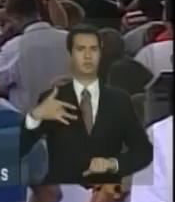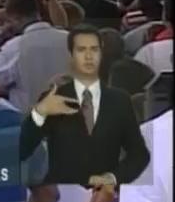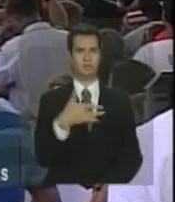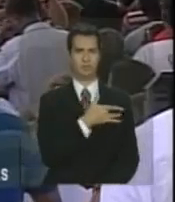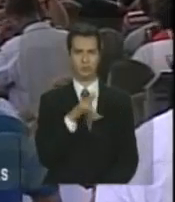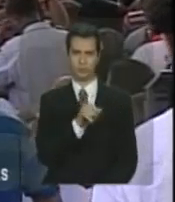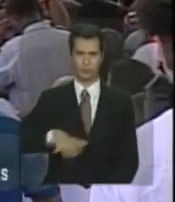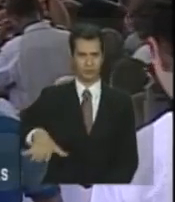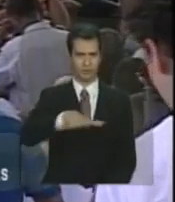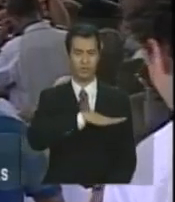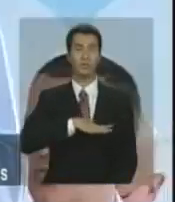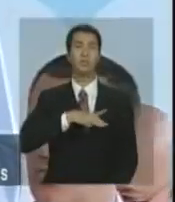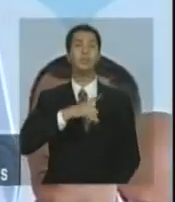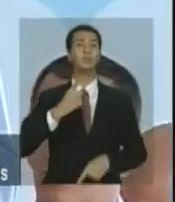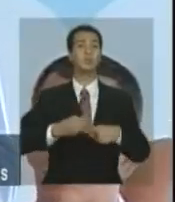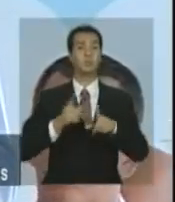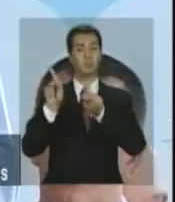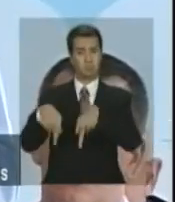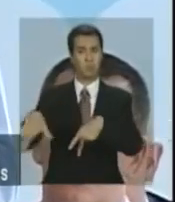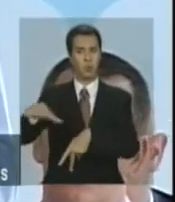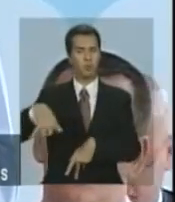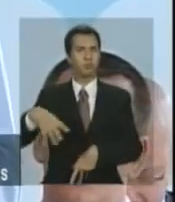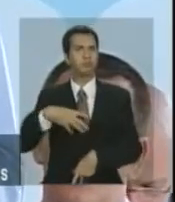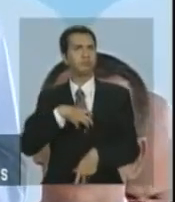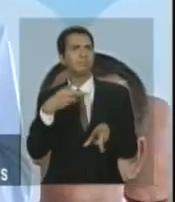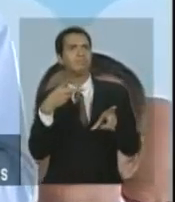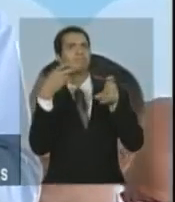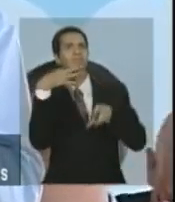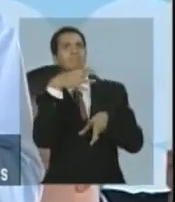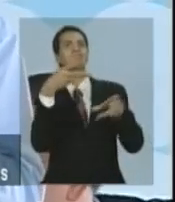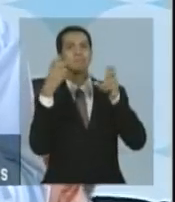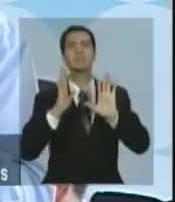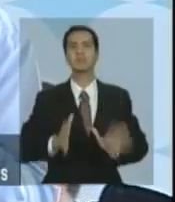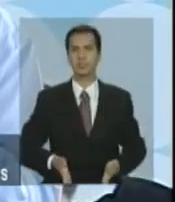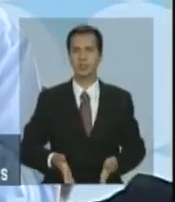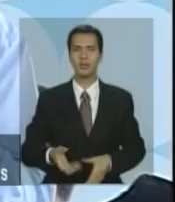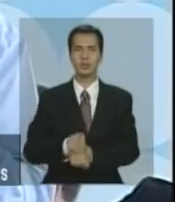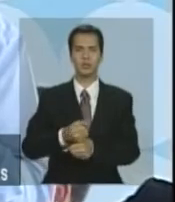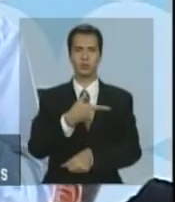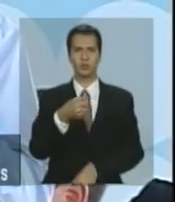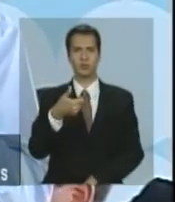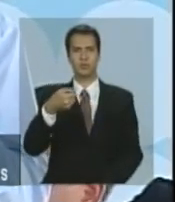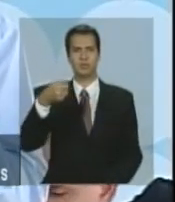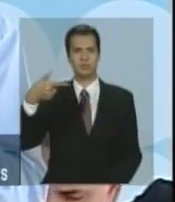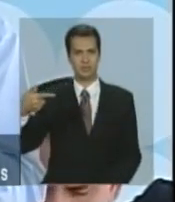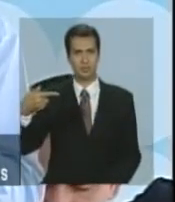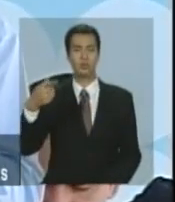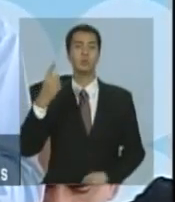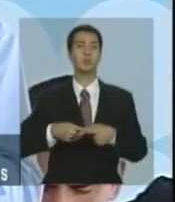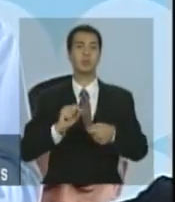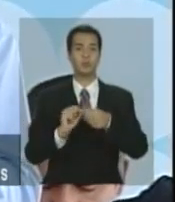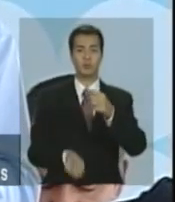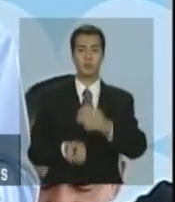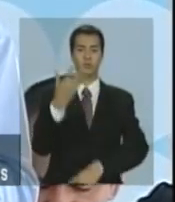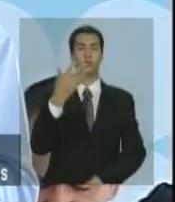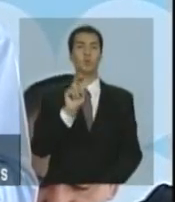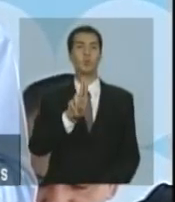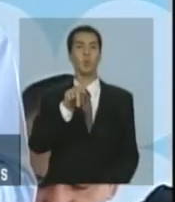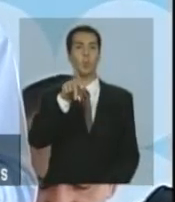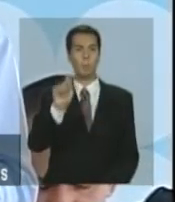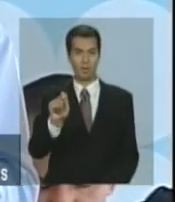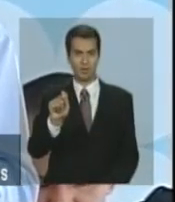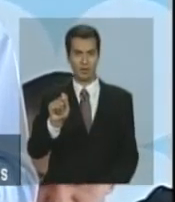pública que a população começou a sentir já em 2007 com as unidades de pronto atendimento 24